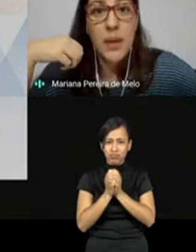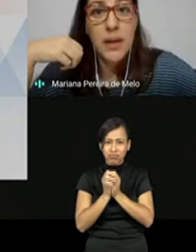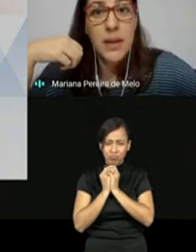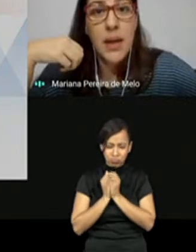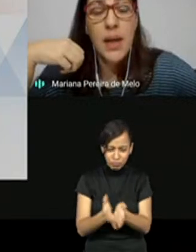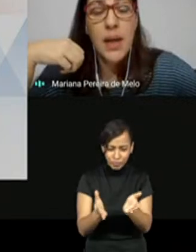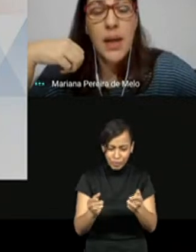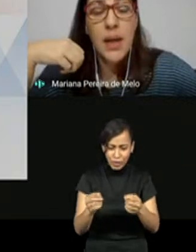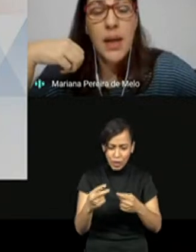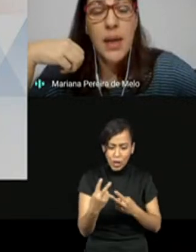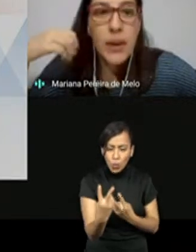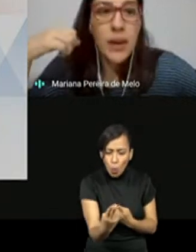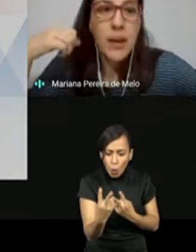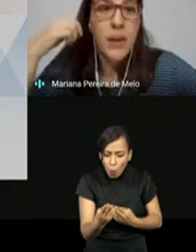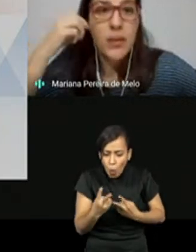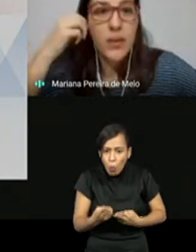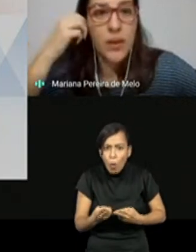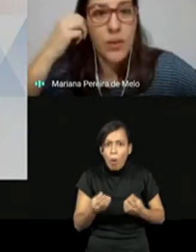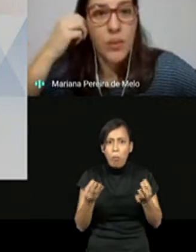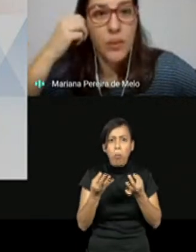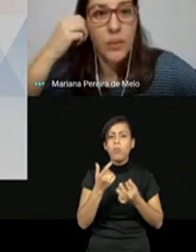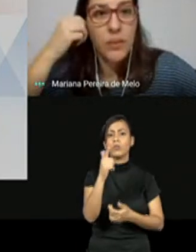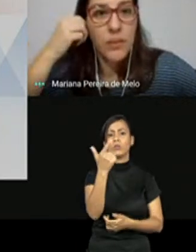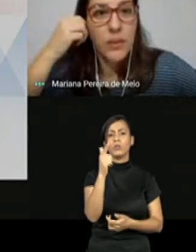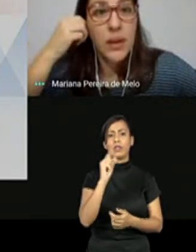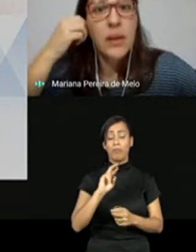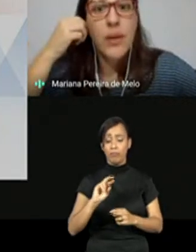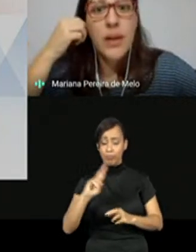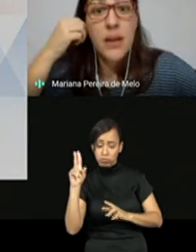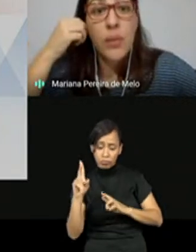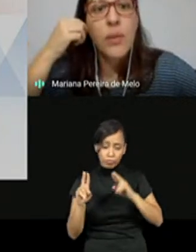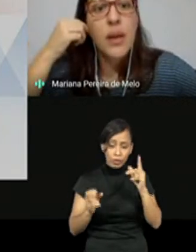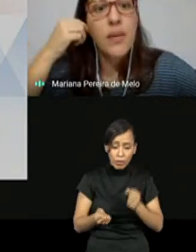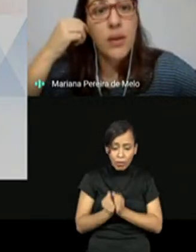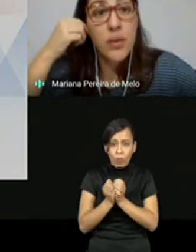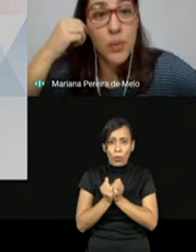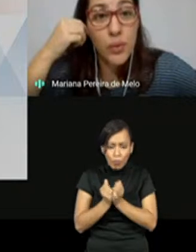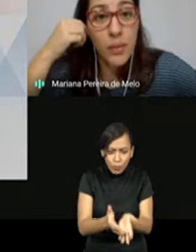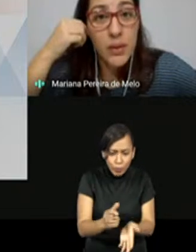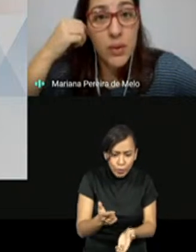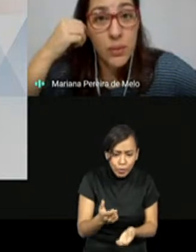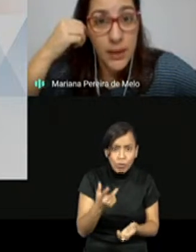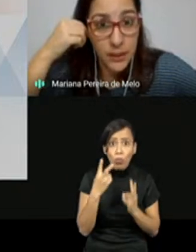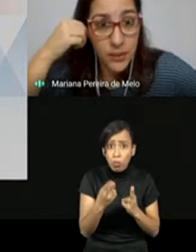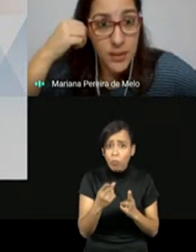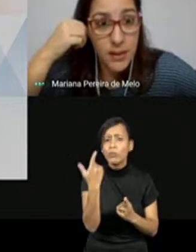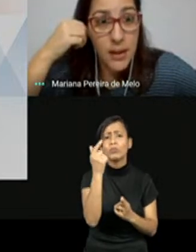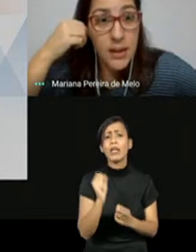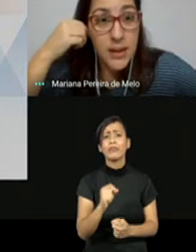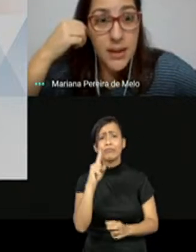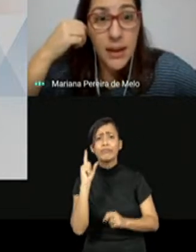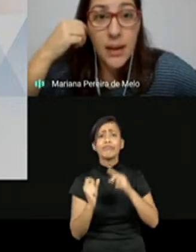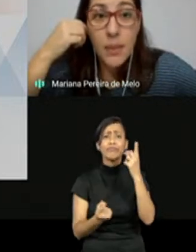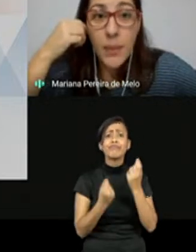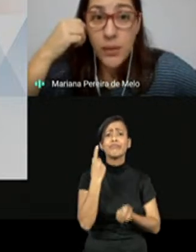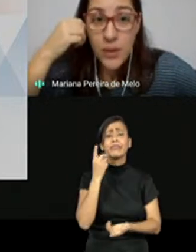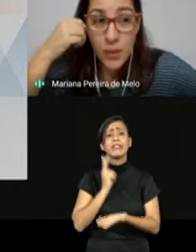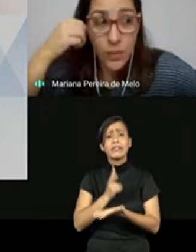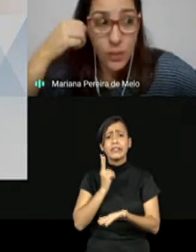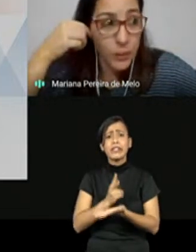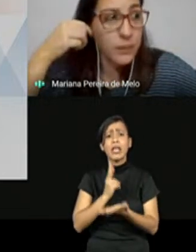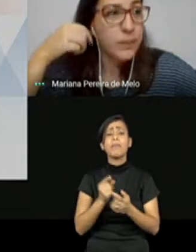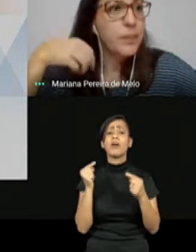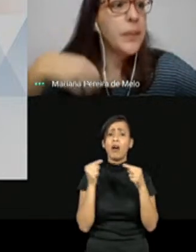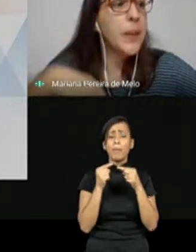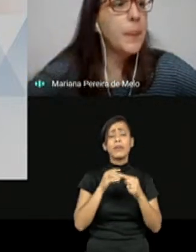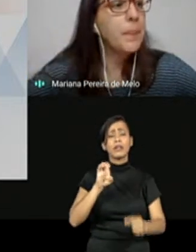eventos B e C, eles não têm elementos em comum. Então, eles são eventos mutuamente excludentes, sem elementos em